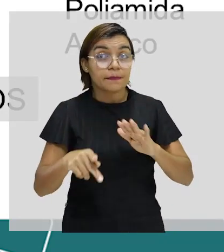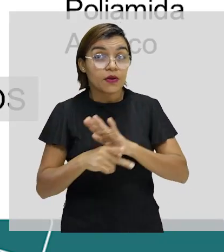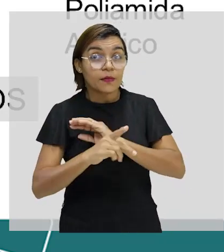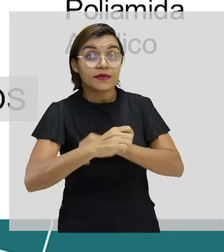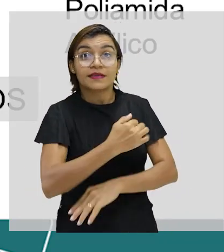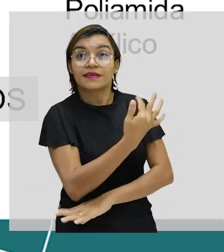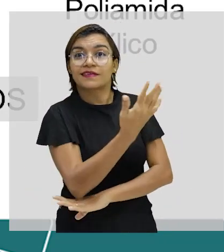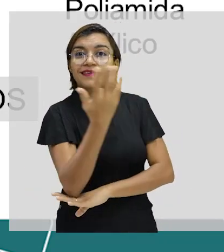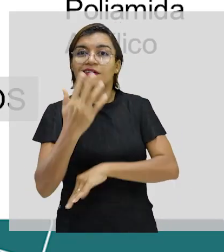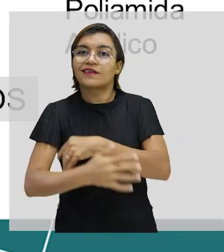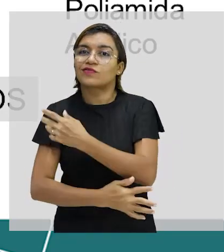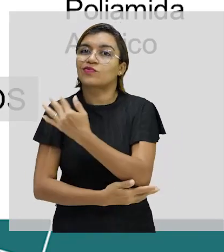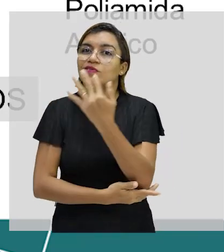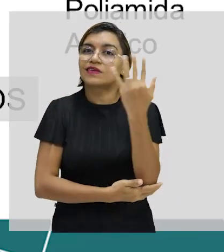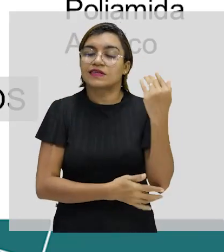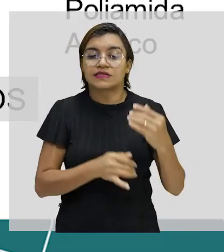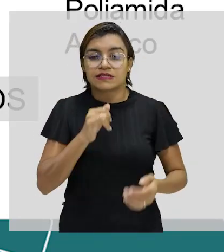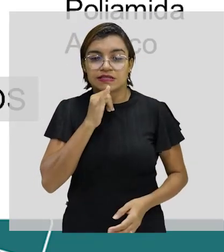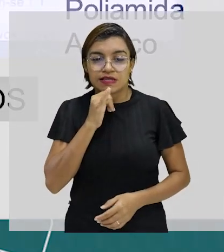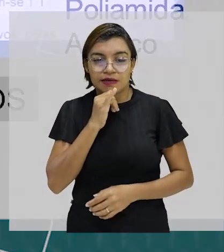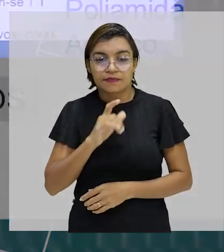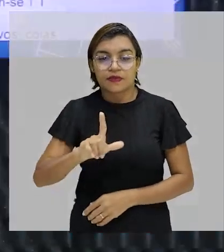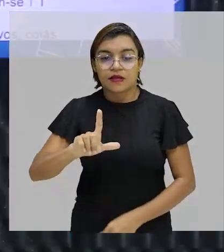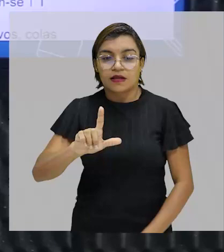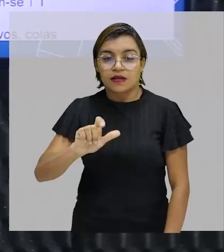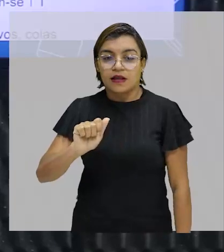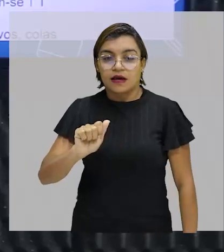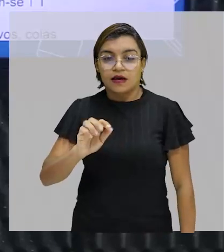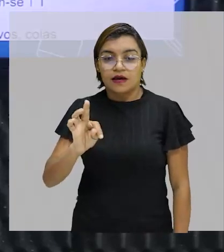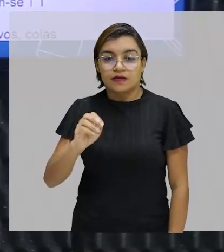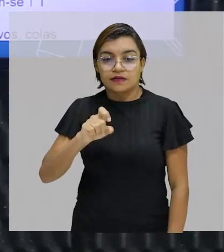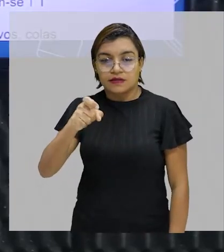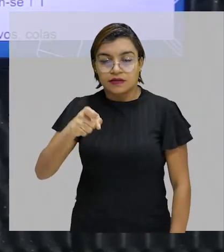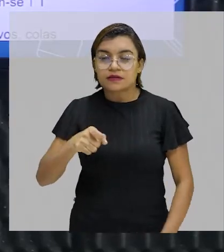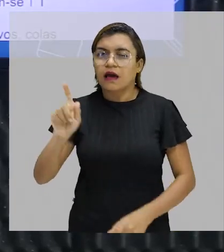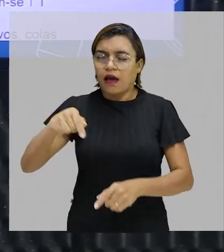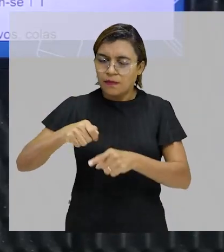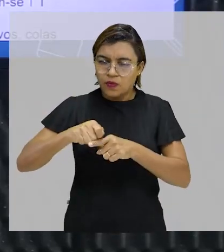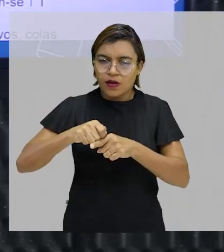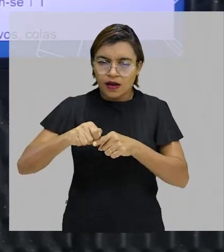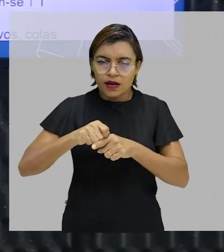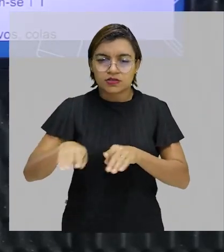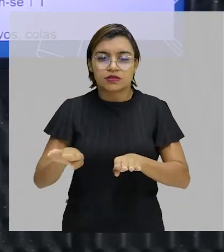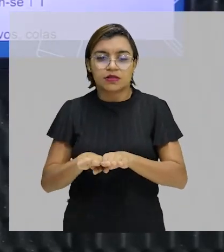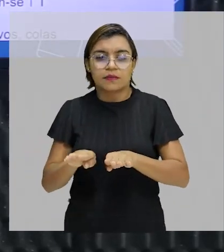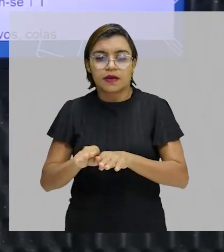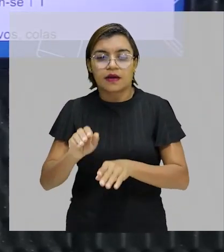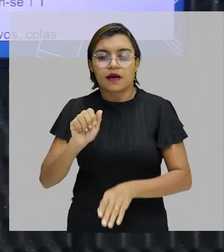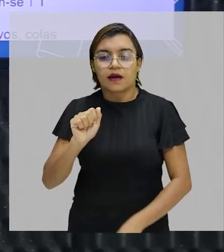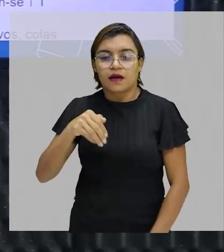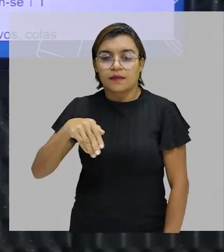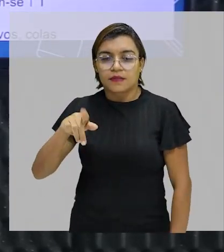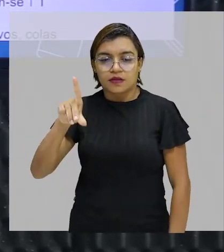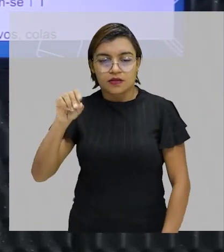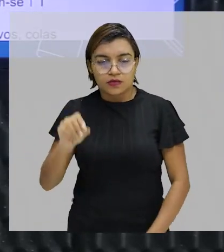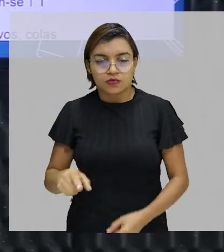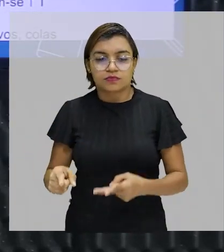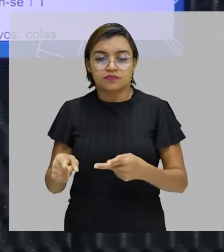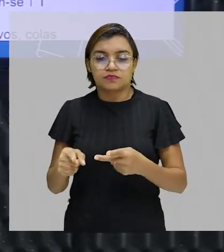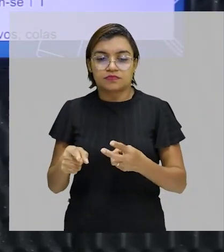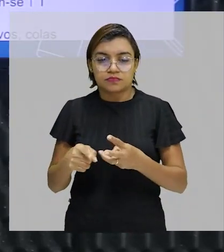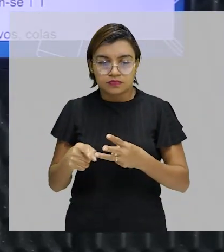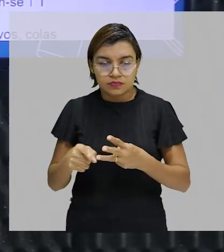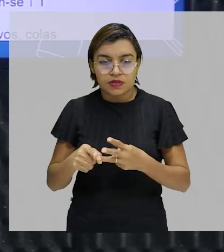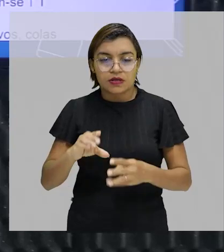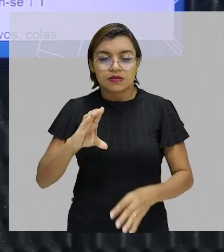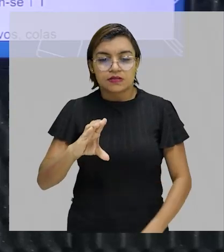lógico. Nós temos aqui látex, que é a borracha natural, o amido, a celulose. São